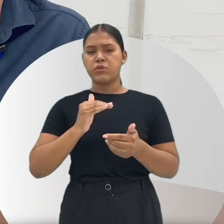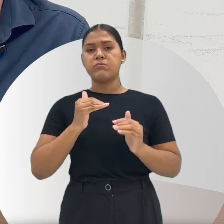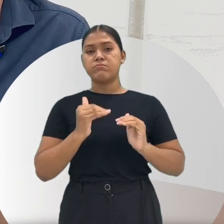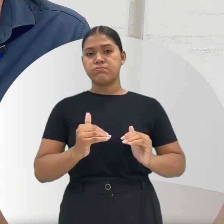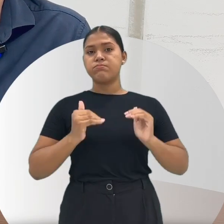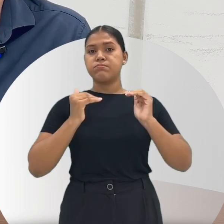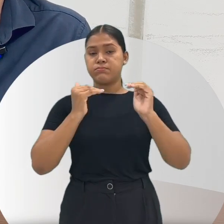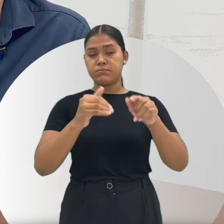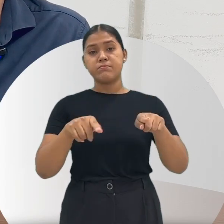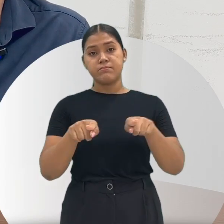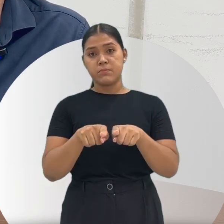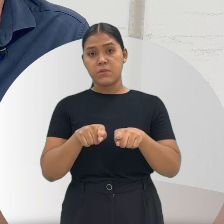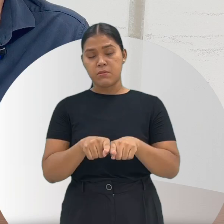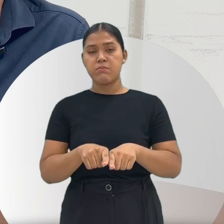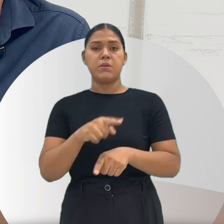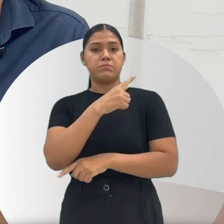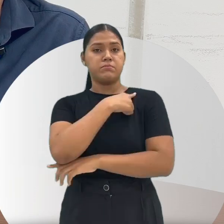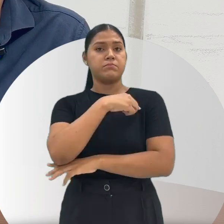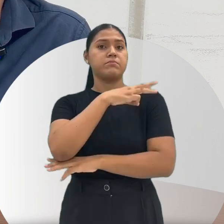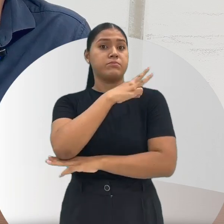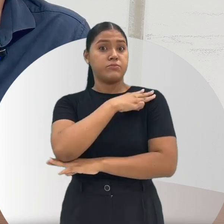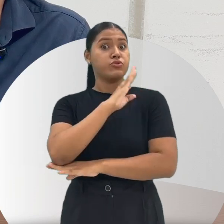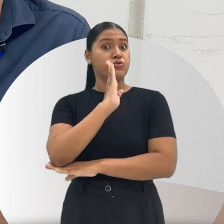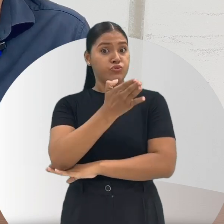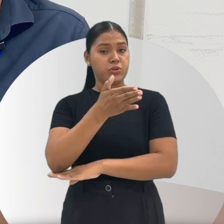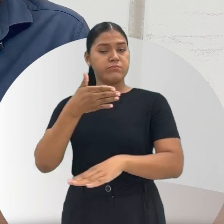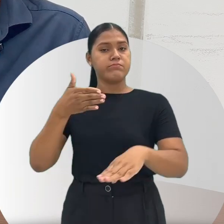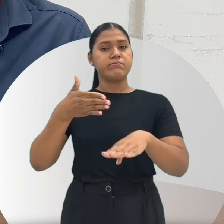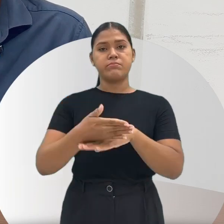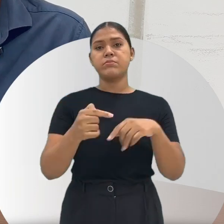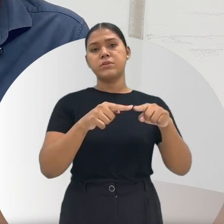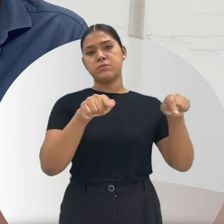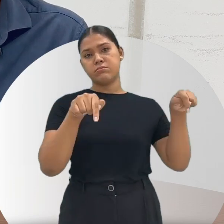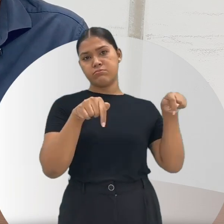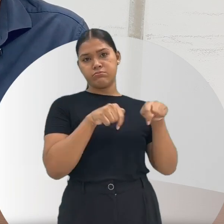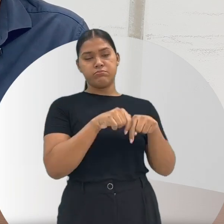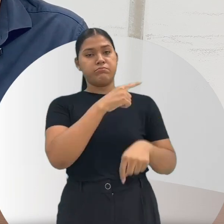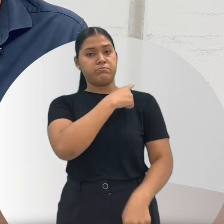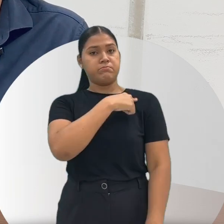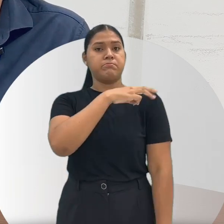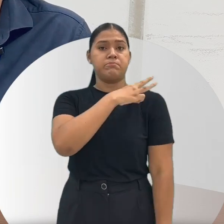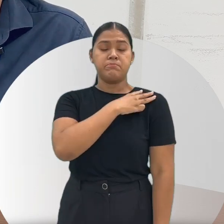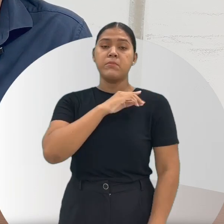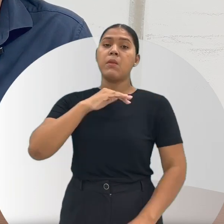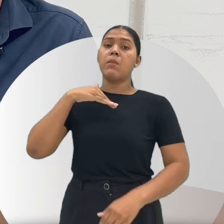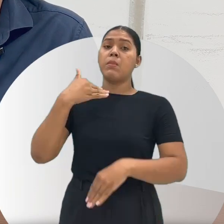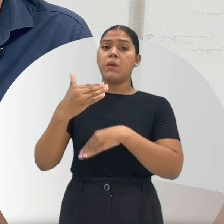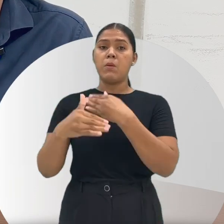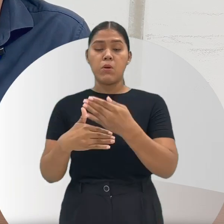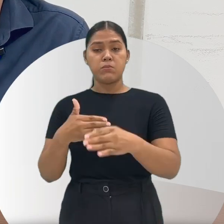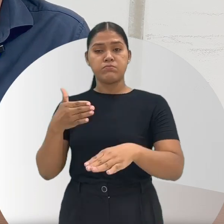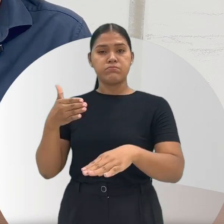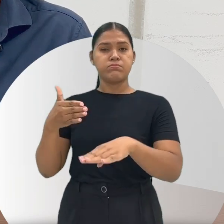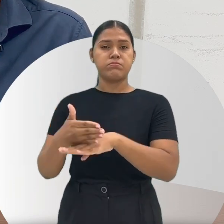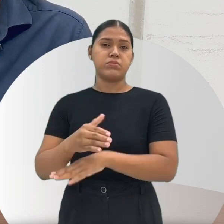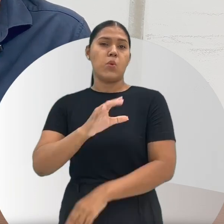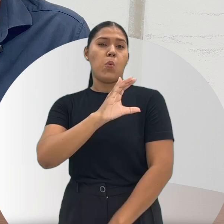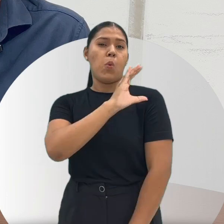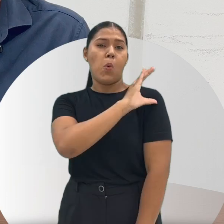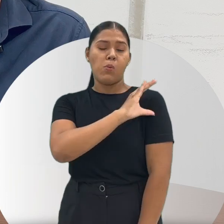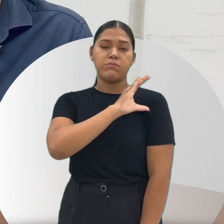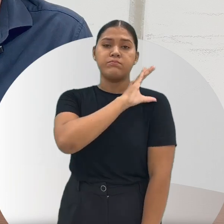eu assumi algumas turmas de nível médio e graduação. E aí depois eu me tornei coordenador do curso de licenciatura em matemática e